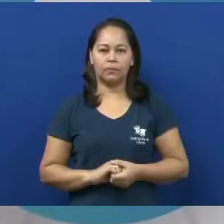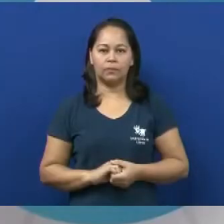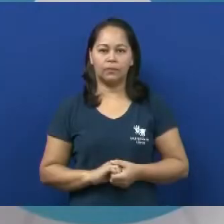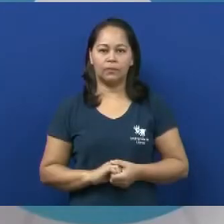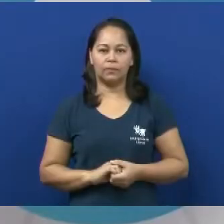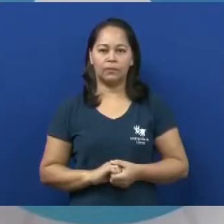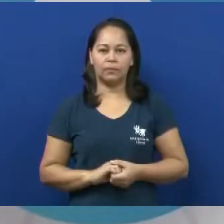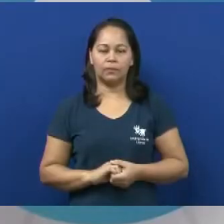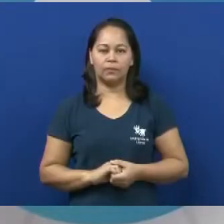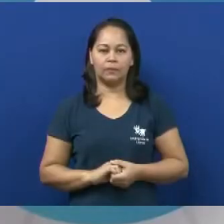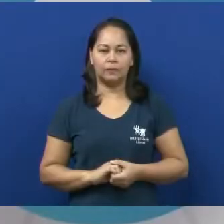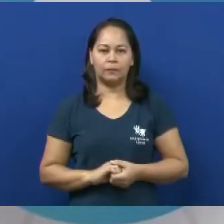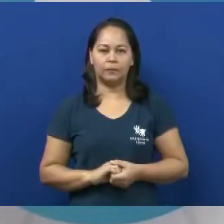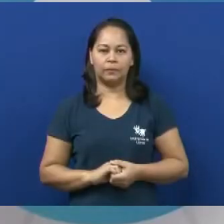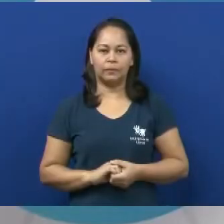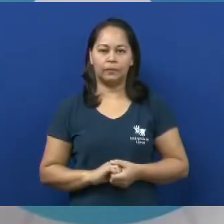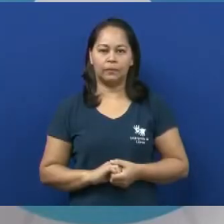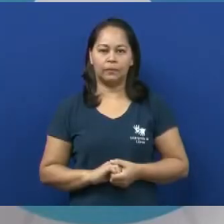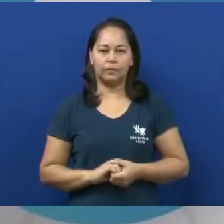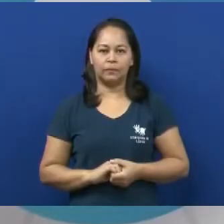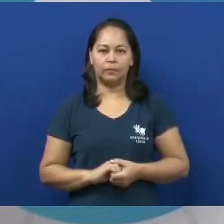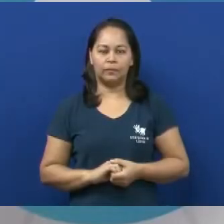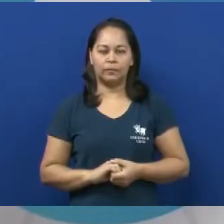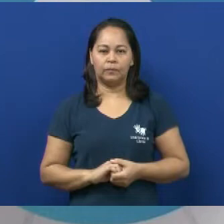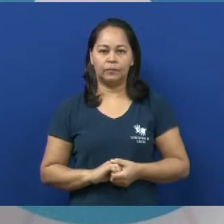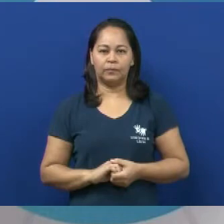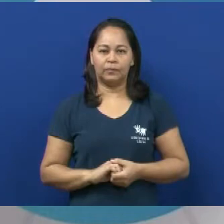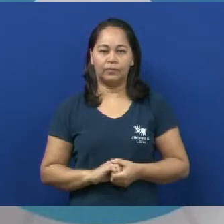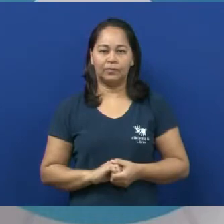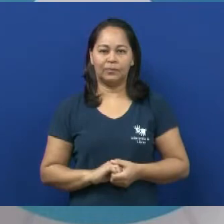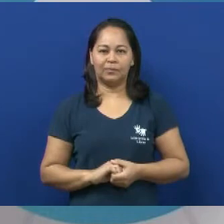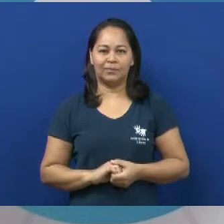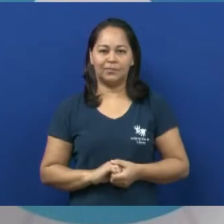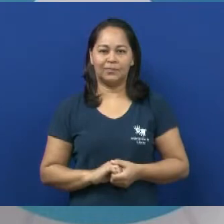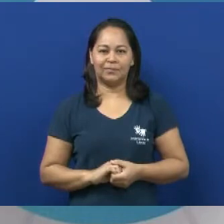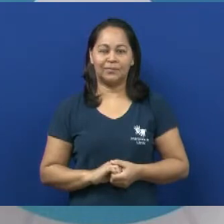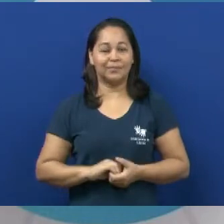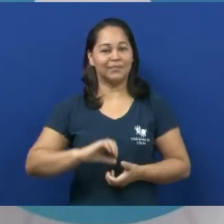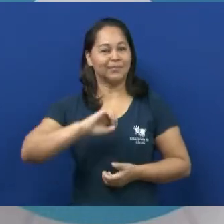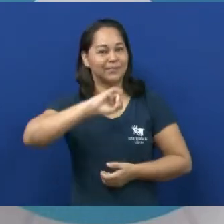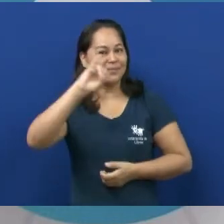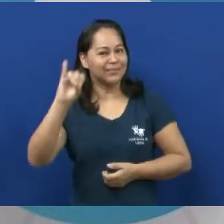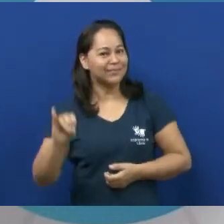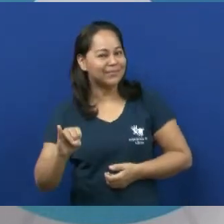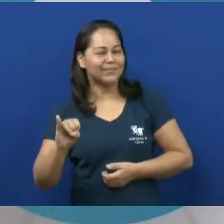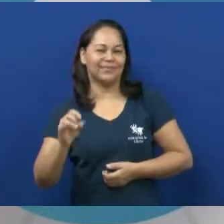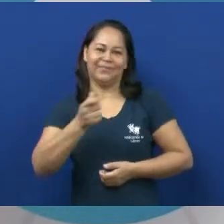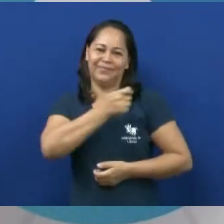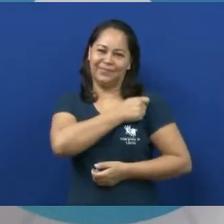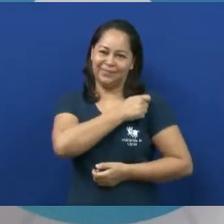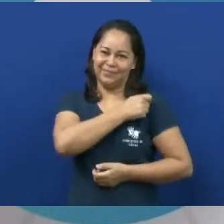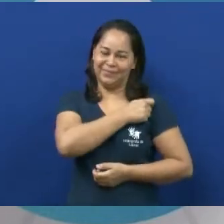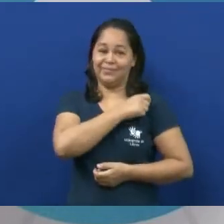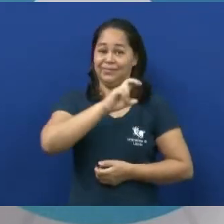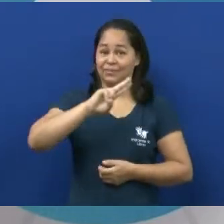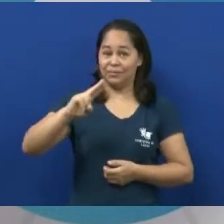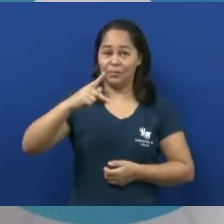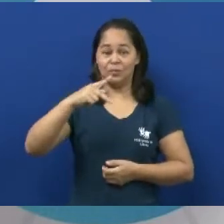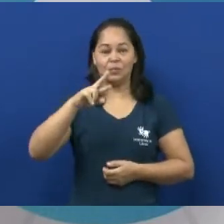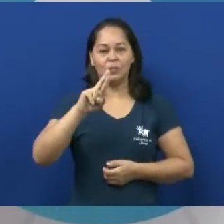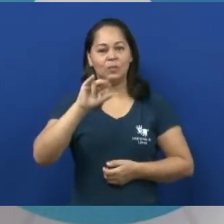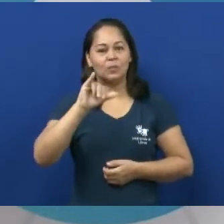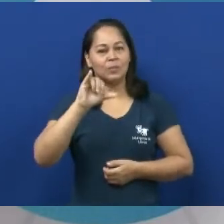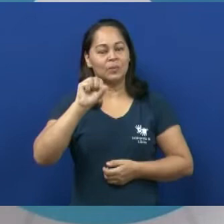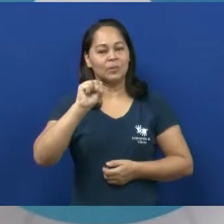rayane body my name is priscila n yorkshire today oi meninos meu nome é